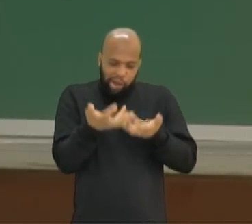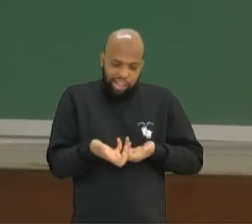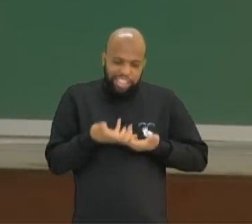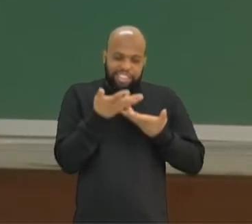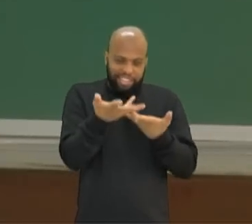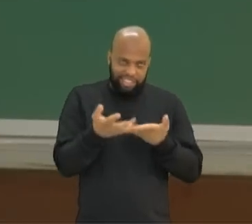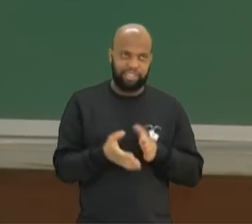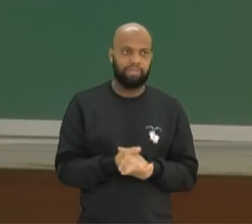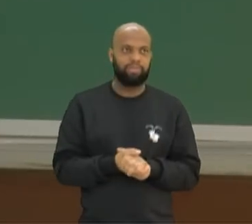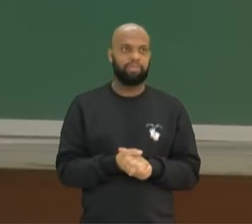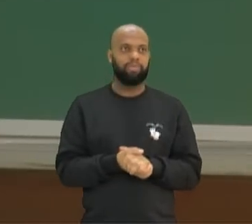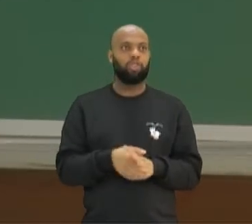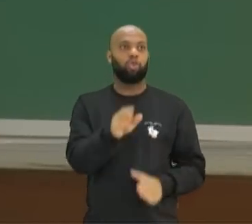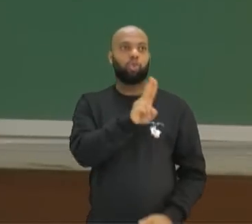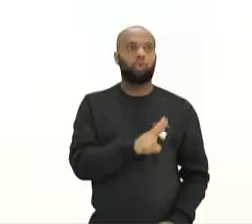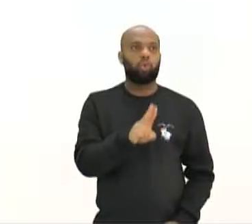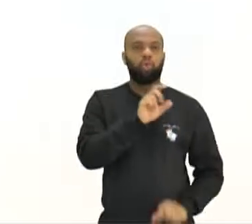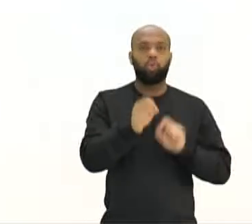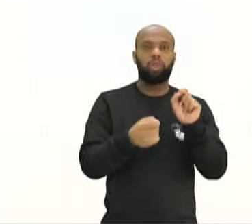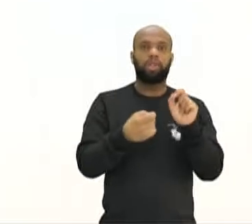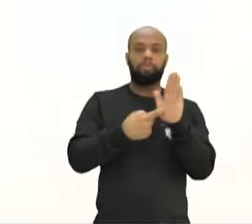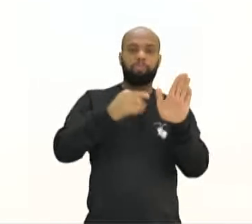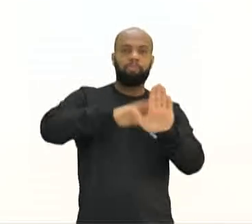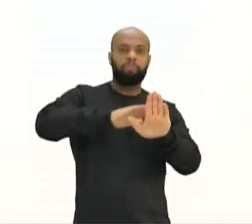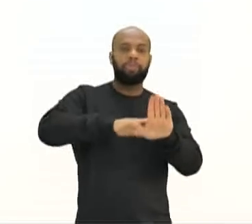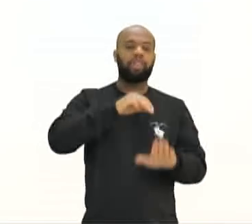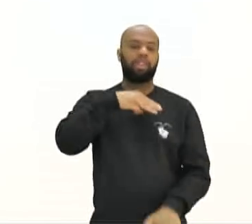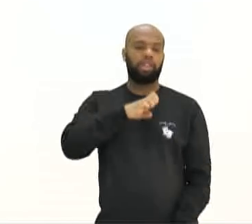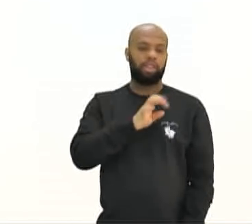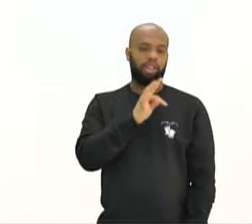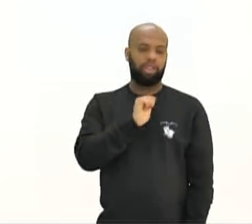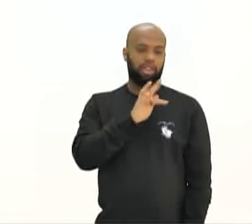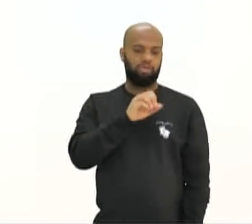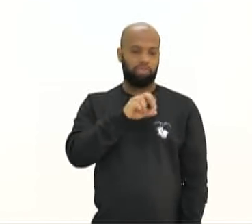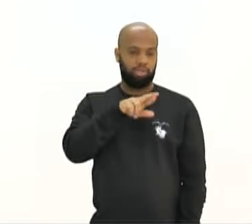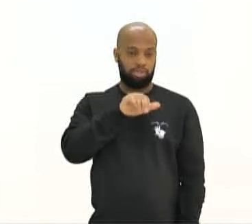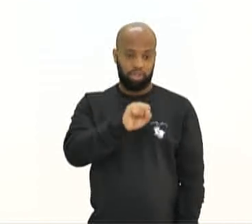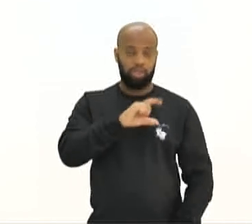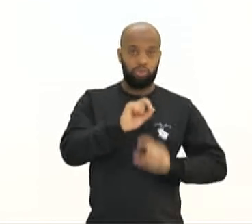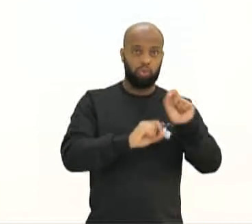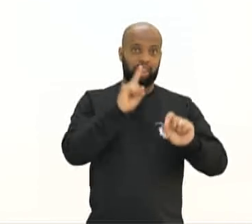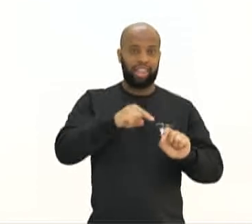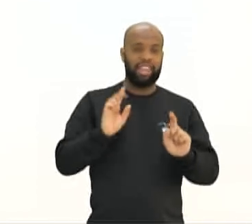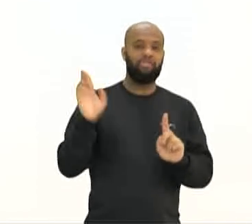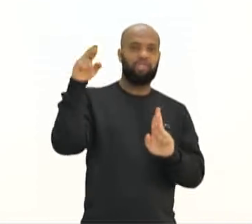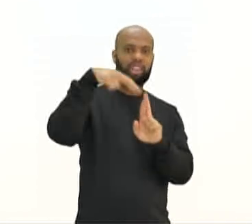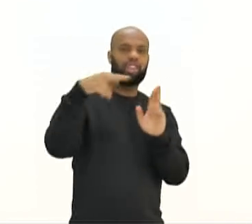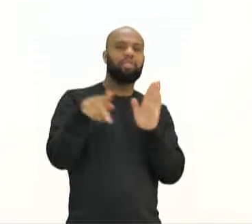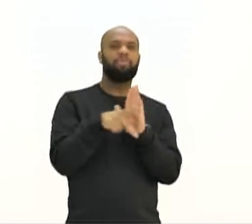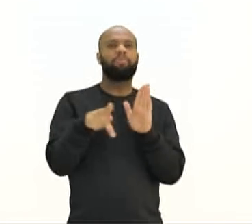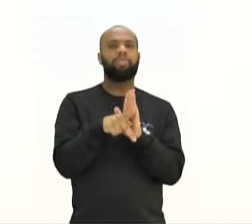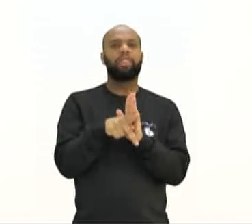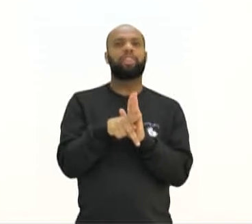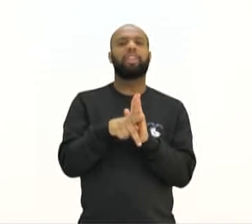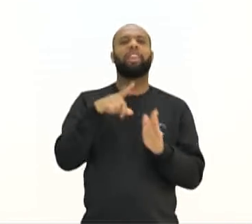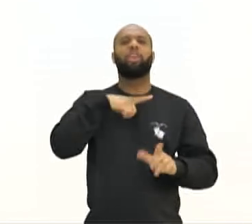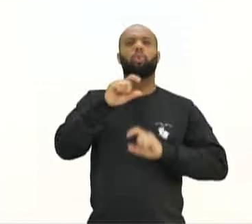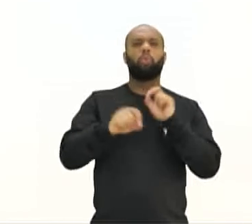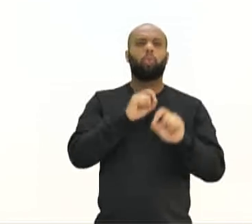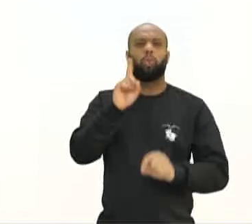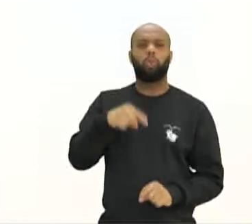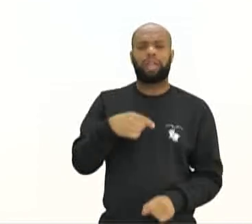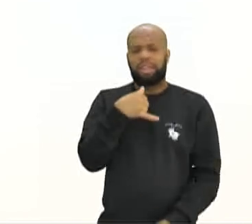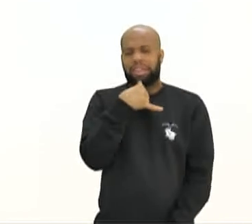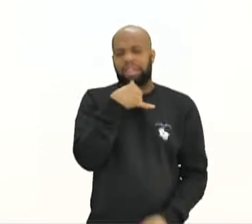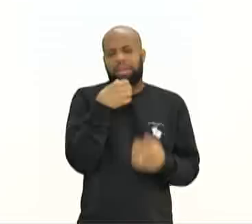Olha só, o uso das metáforas faz uma referência aos textos poéticos. A tristeza pesou. A gente